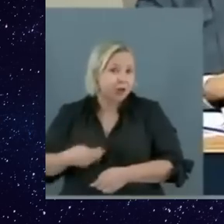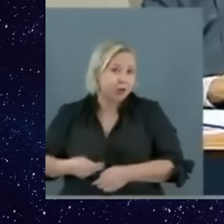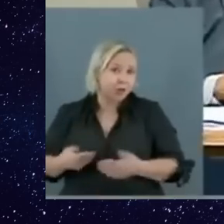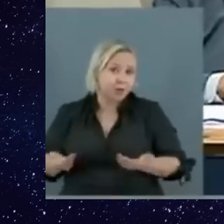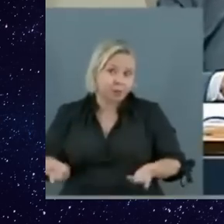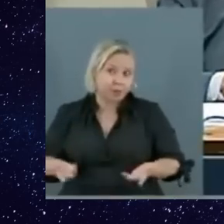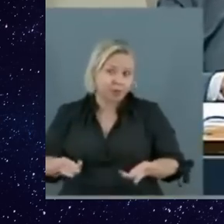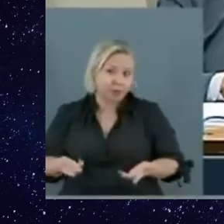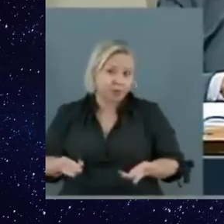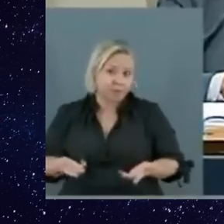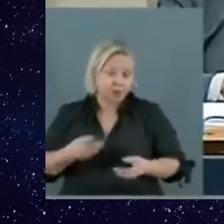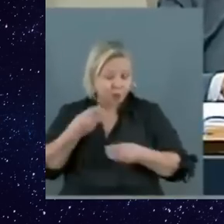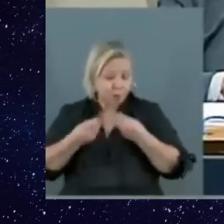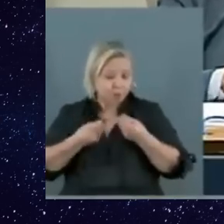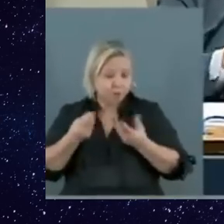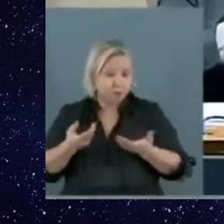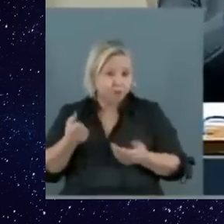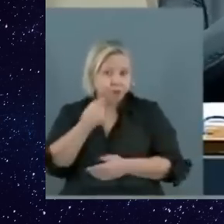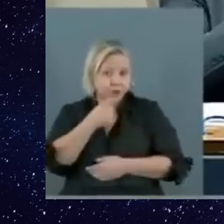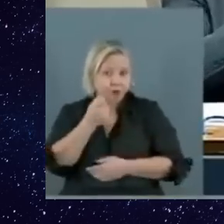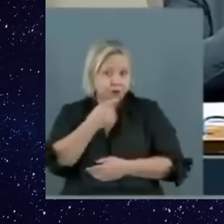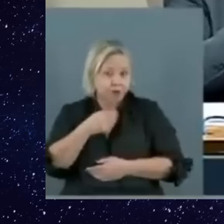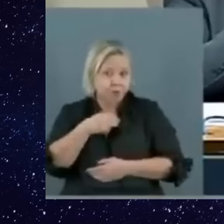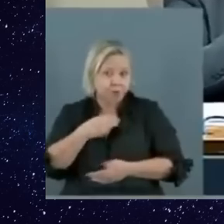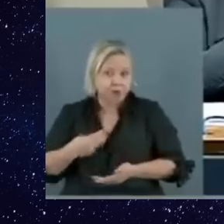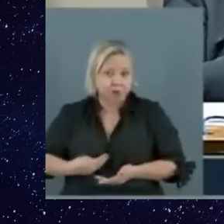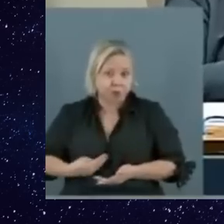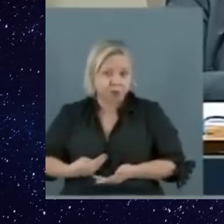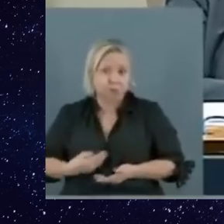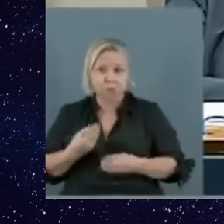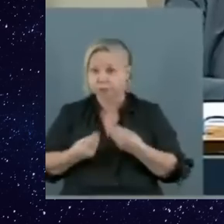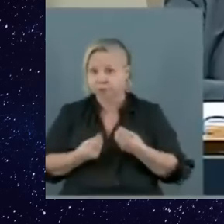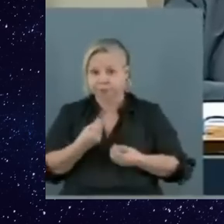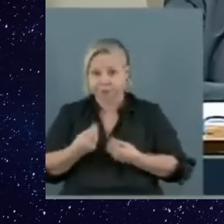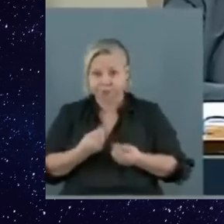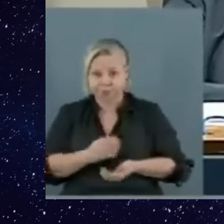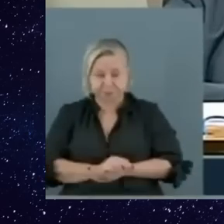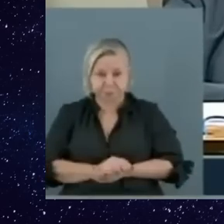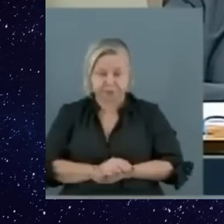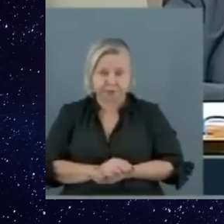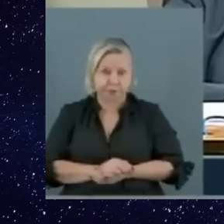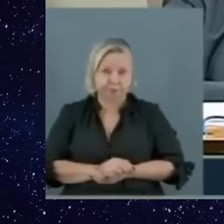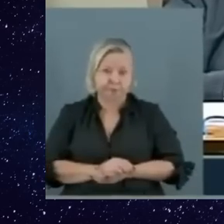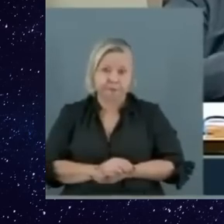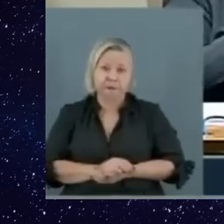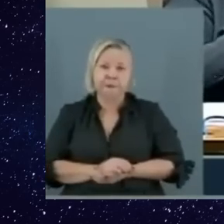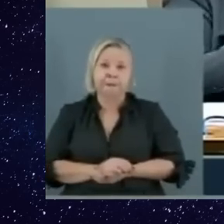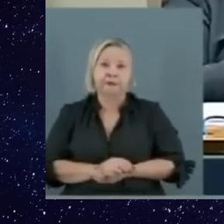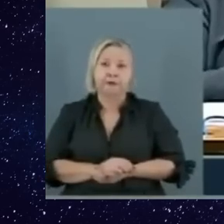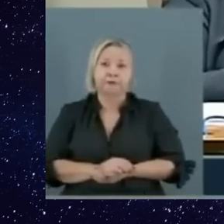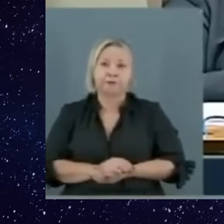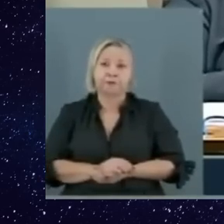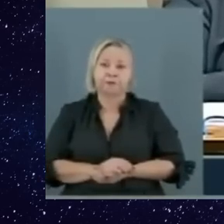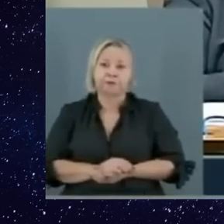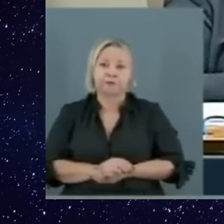Tratou. Eu reforço o amigo aqui, não, porque senador, não, ele está só indo na esfera do deboche. Não, senador Marco